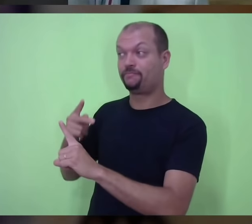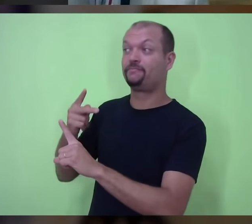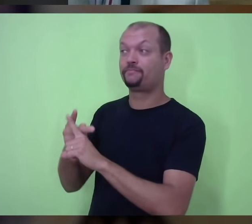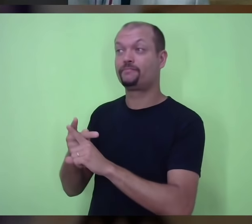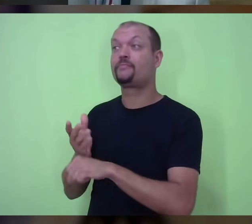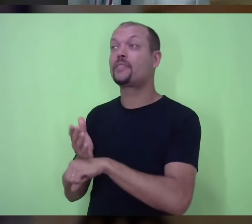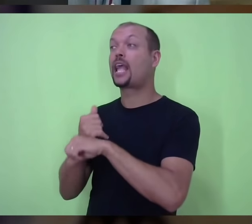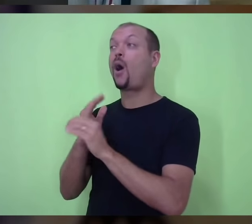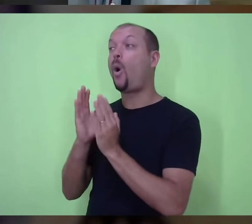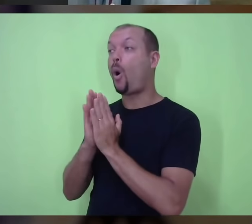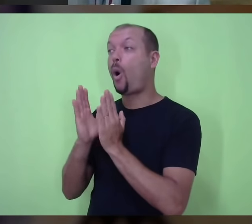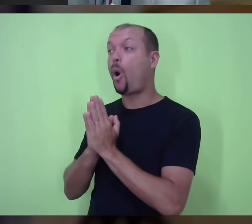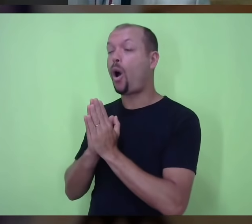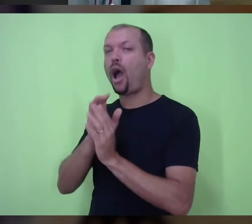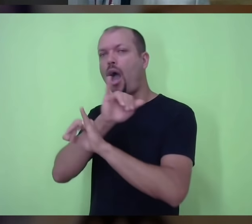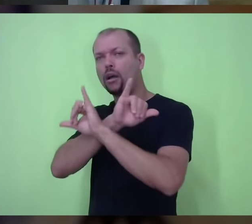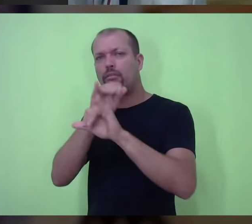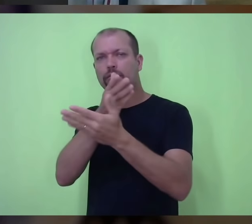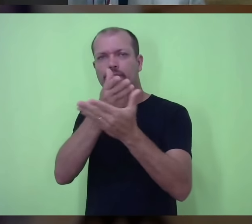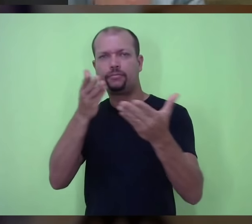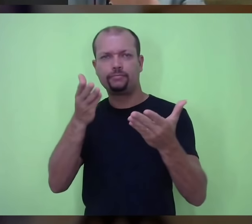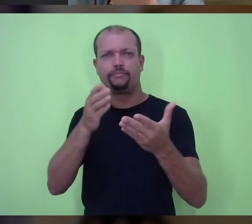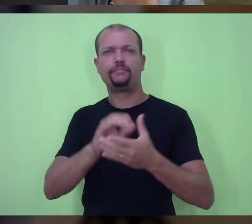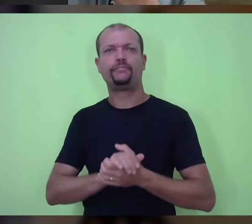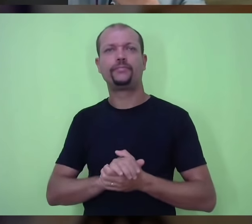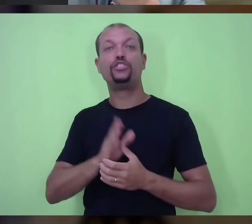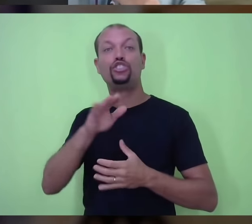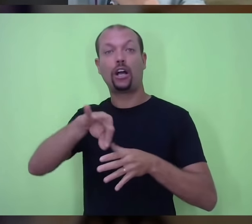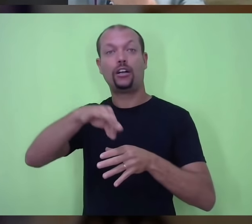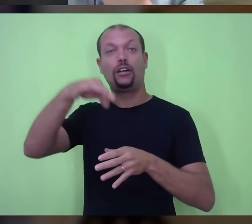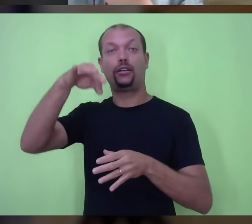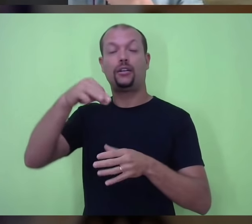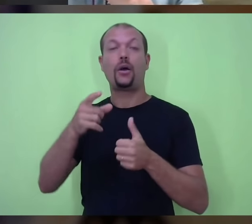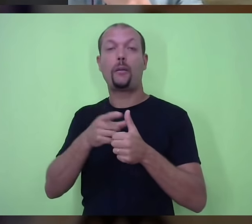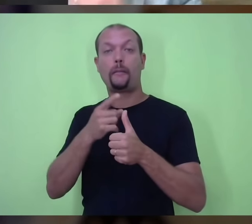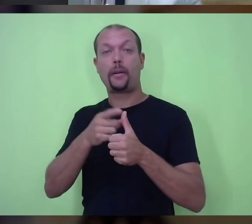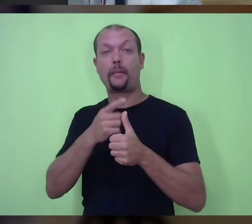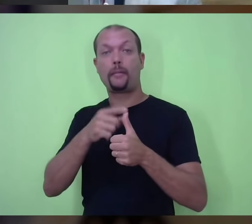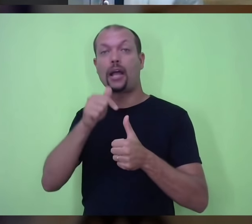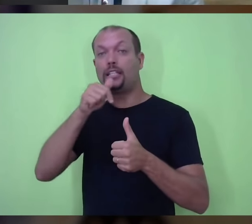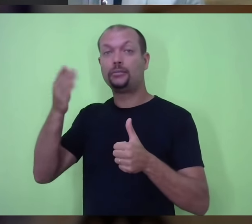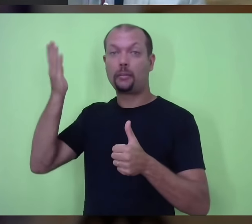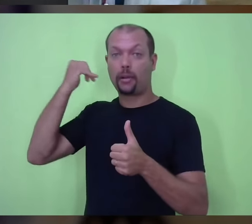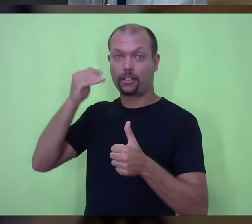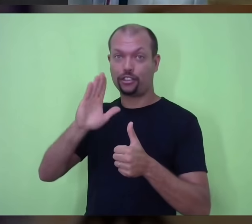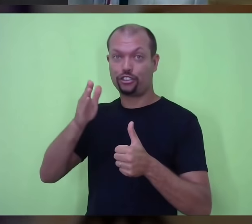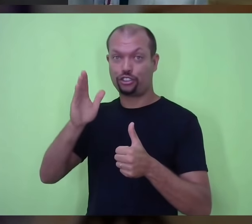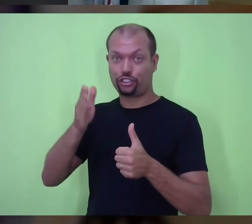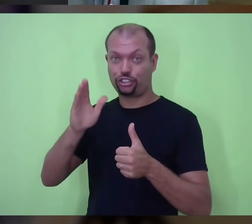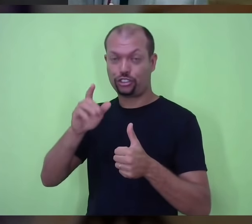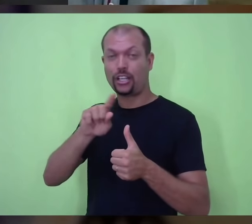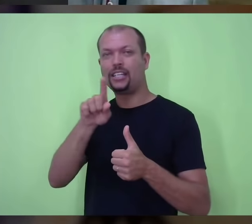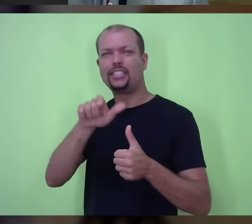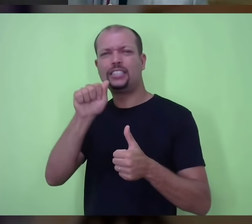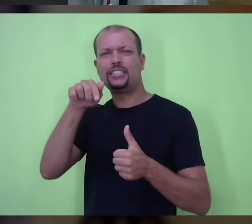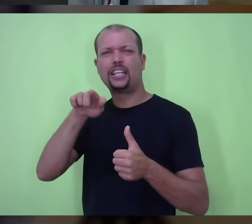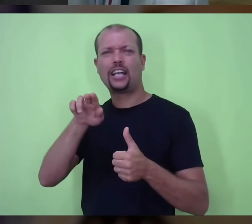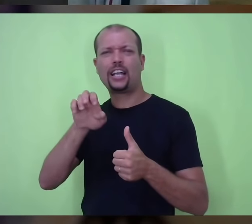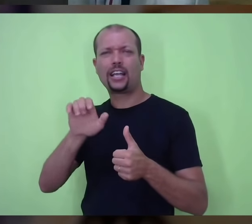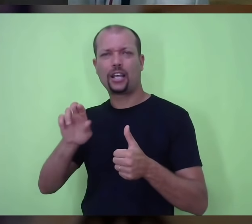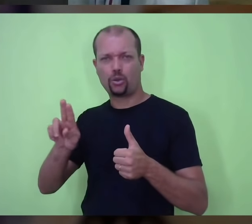E antes da oração final, eu queria dizer para vocês, nós já sorteamos o primeiro livro na semana passada para o Zaqueu Pereira.